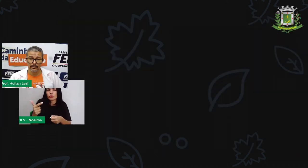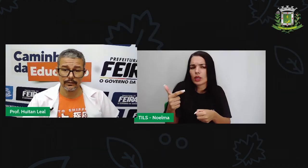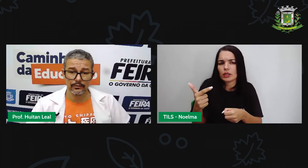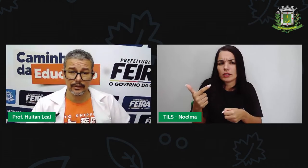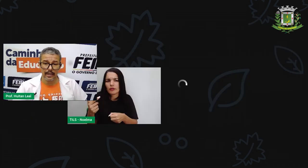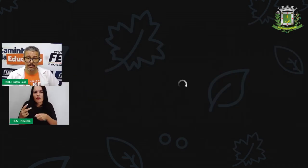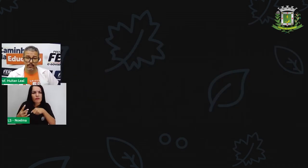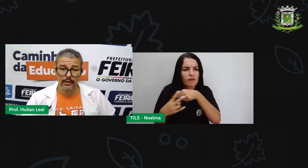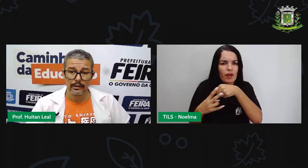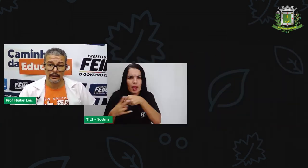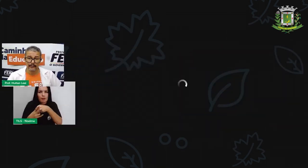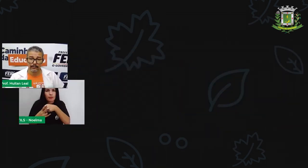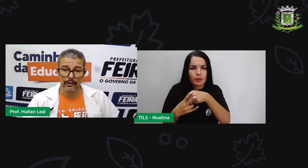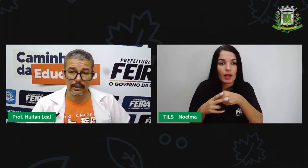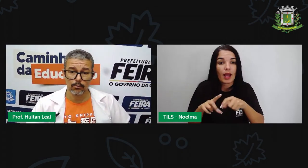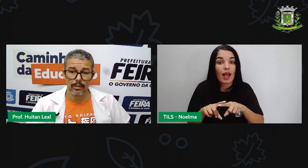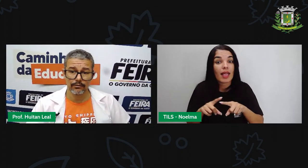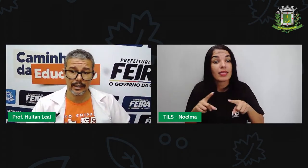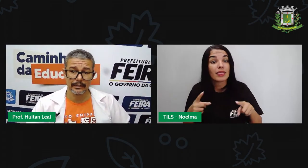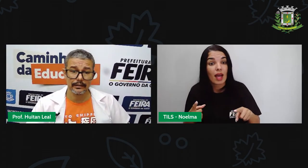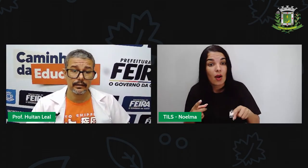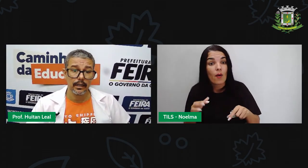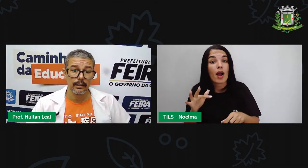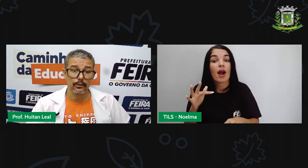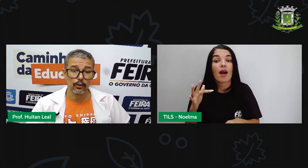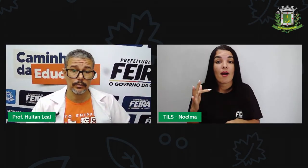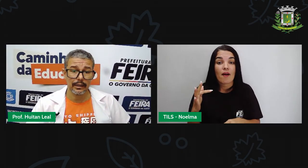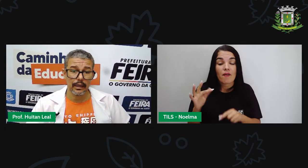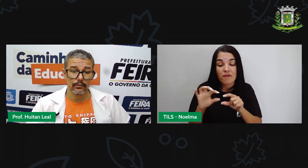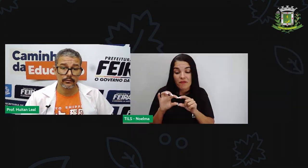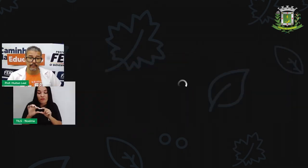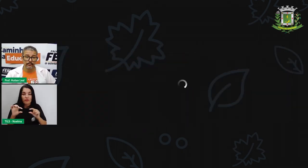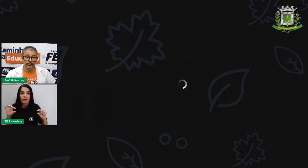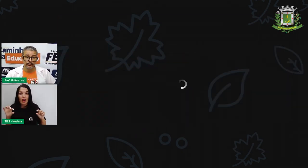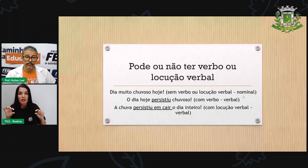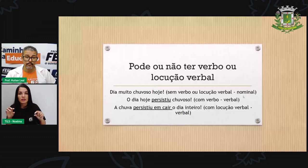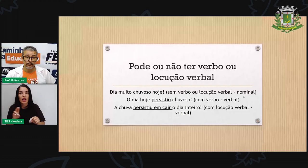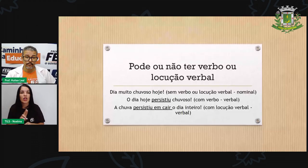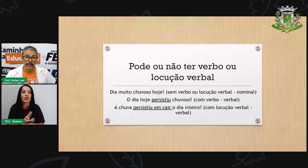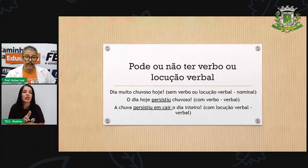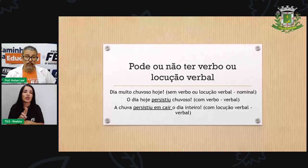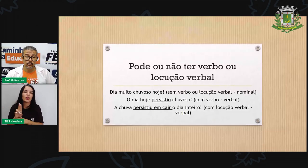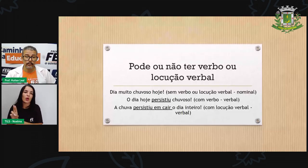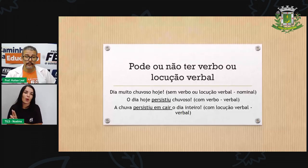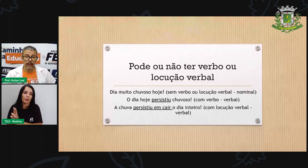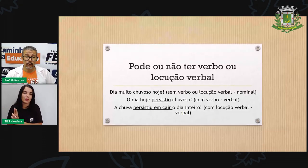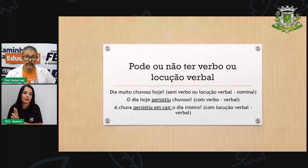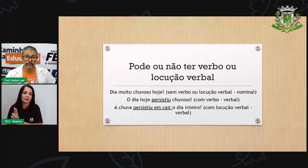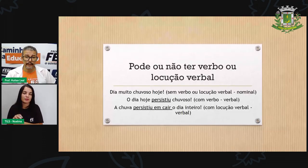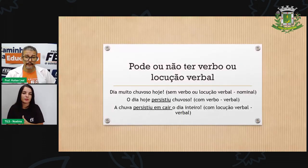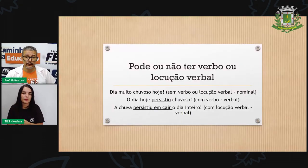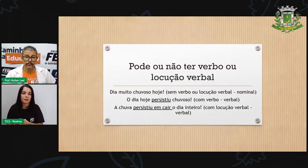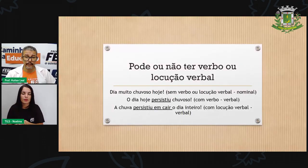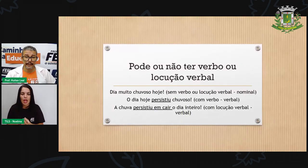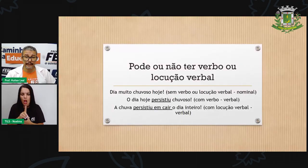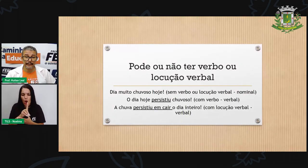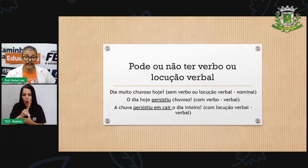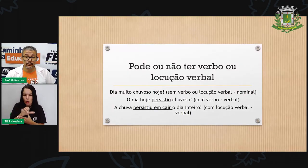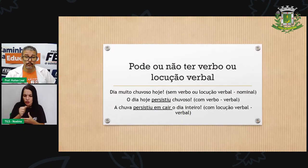Ela não tem verbo. Então, ela é uma frase nominal. O dia hoje